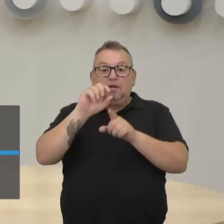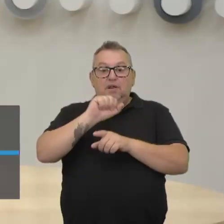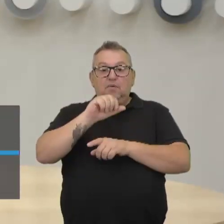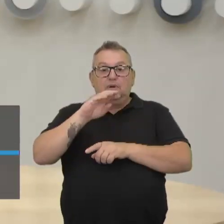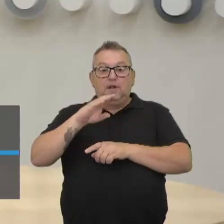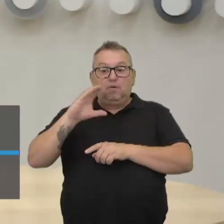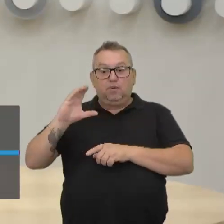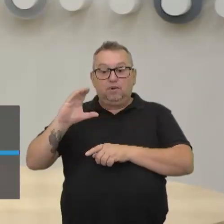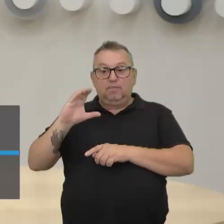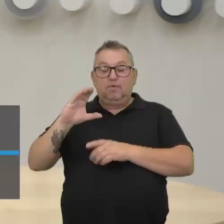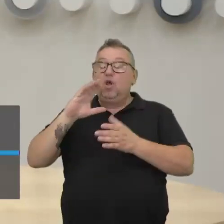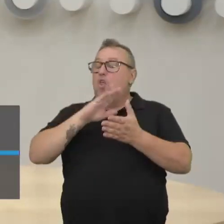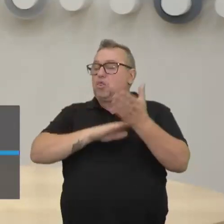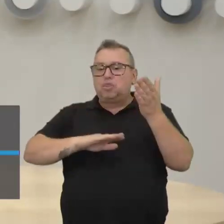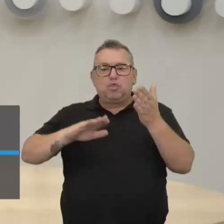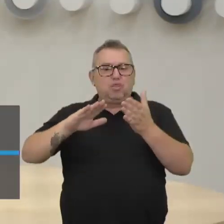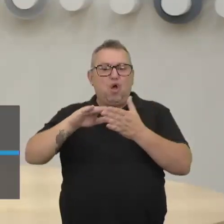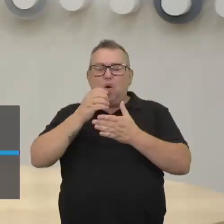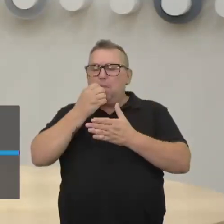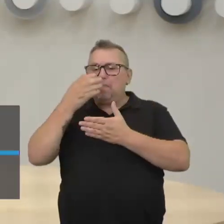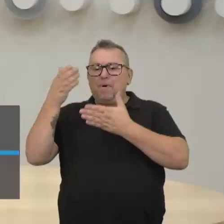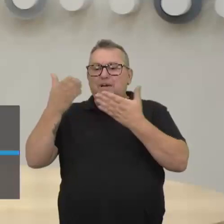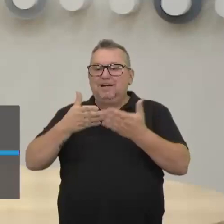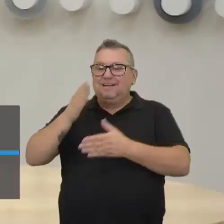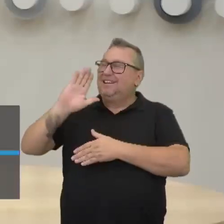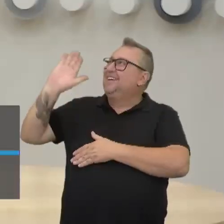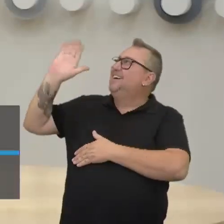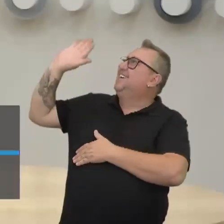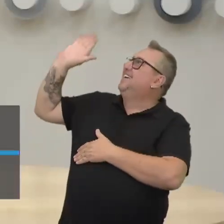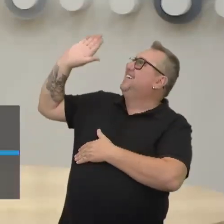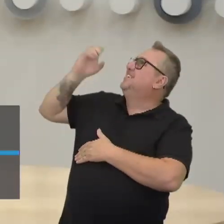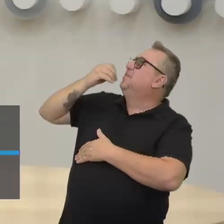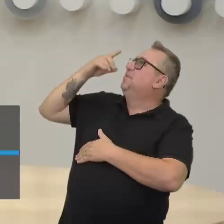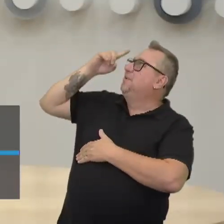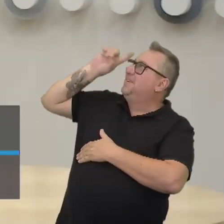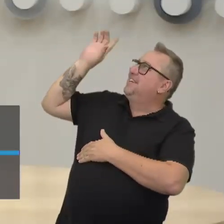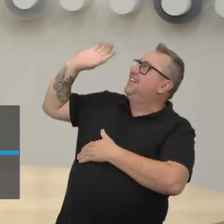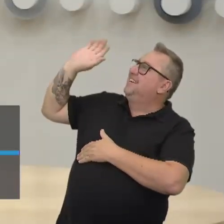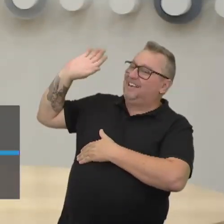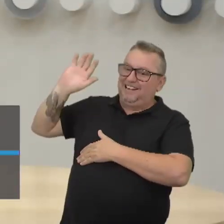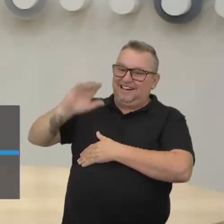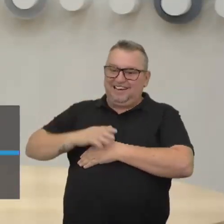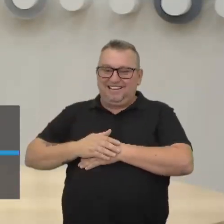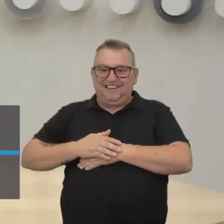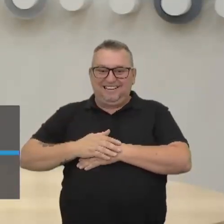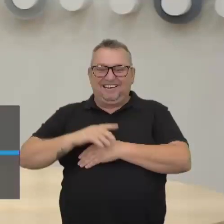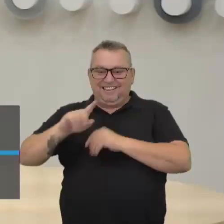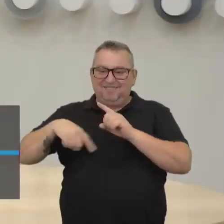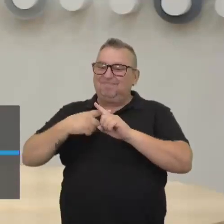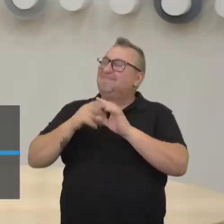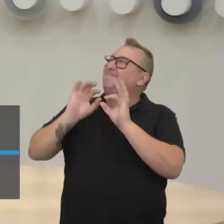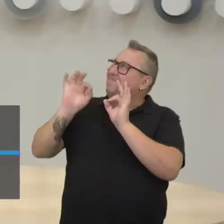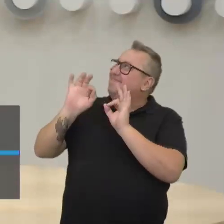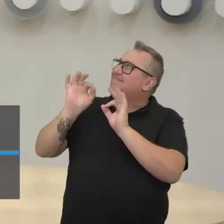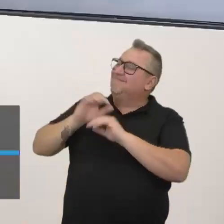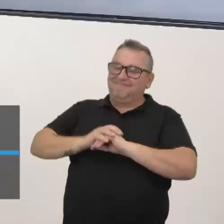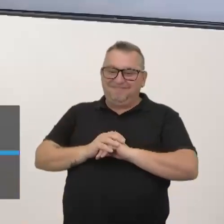do Campos. Sejam todos muito bem-vindos. Você também, Sidney, bom dia, seja muito bem-vindo a mais esta aula de matemática